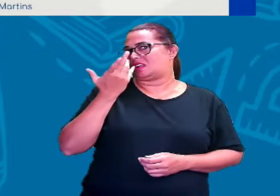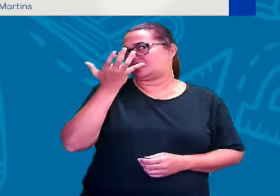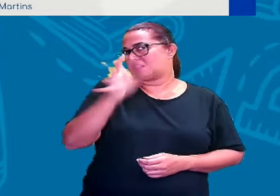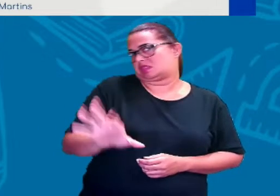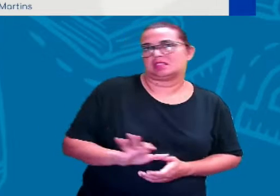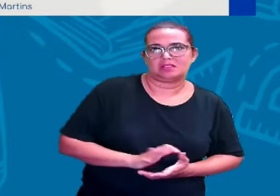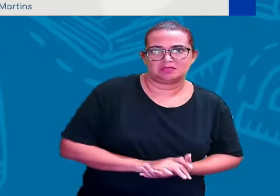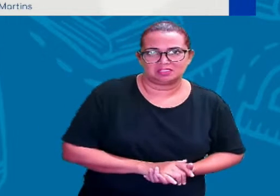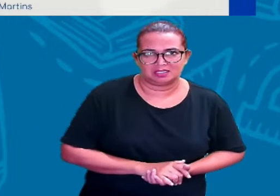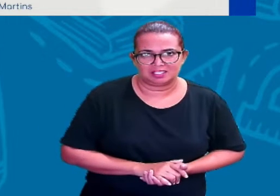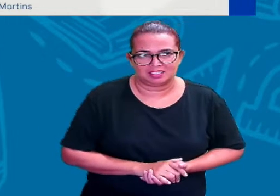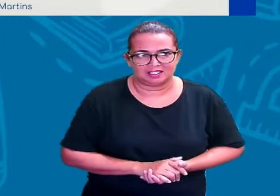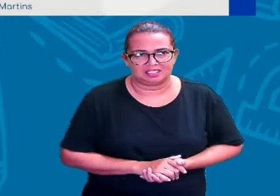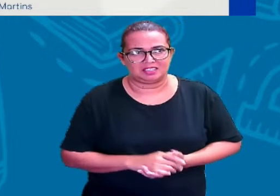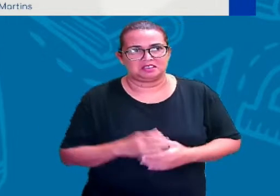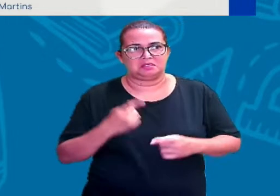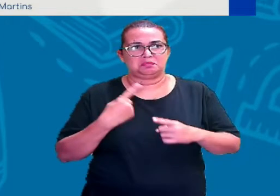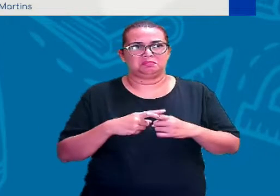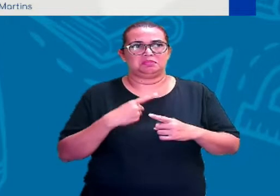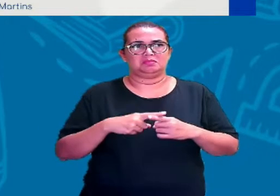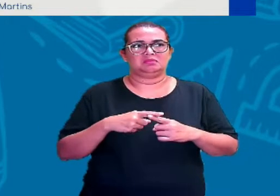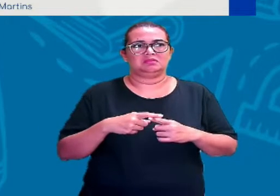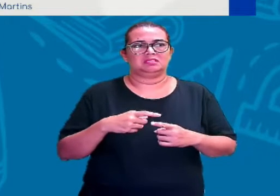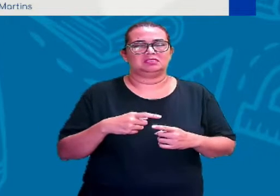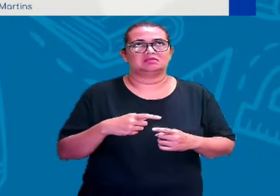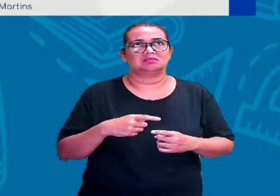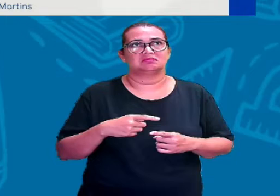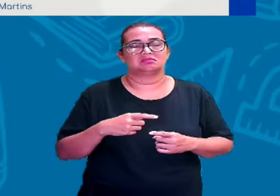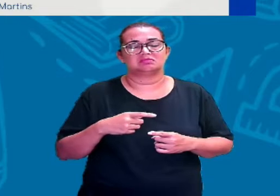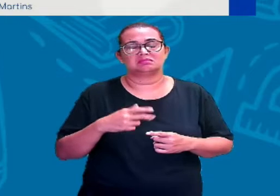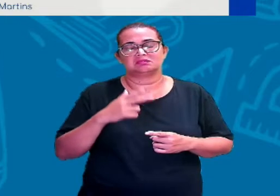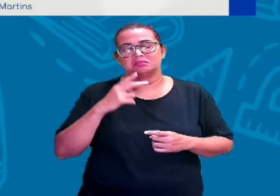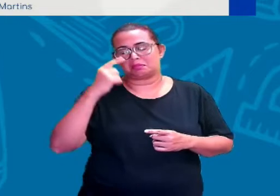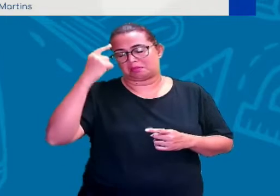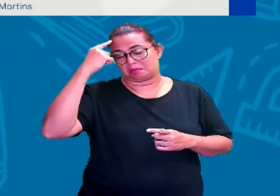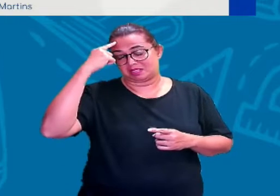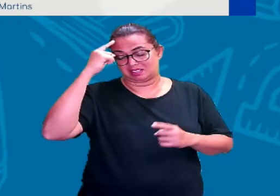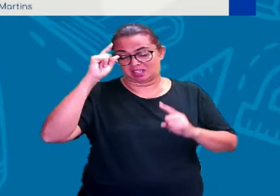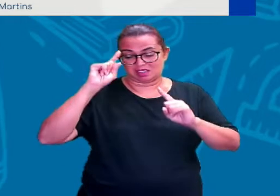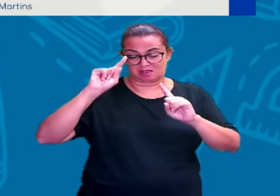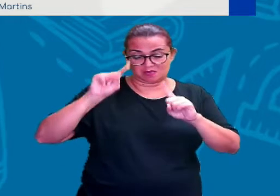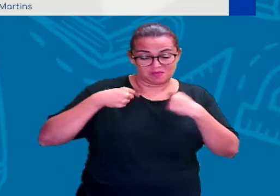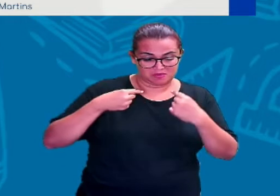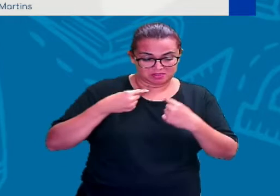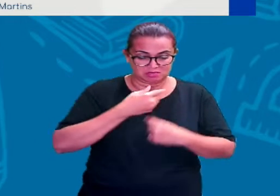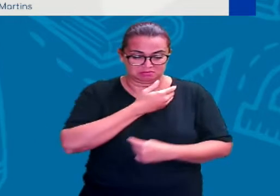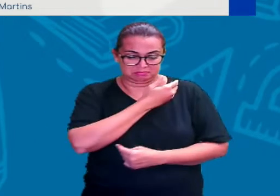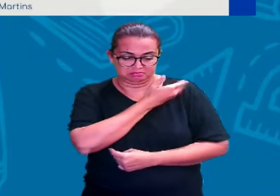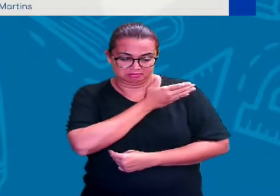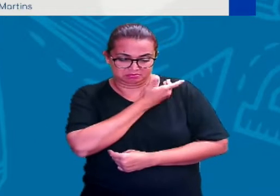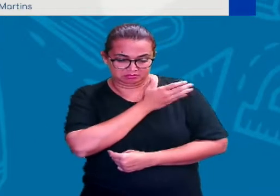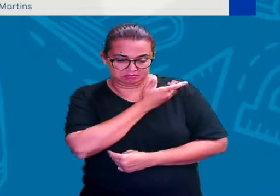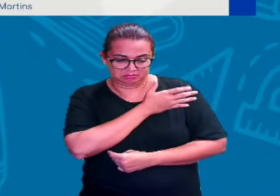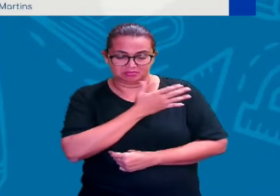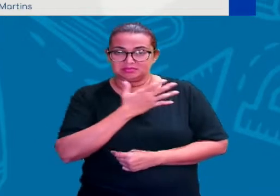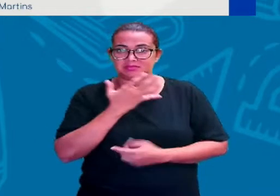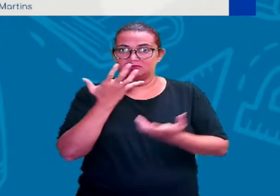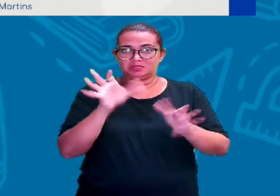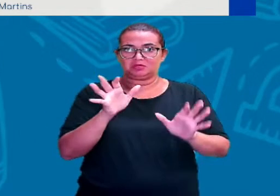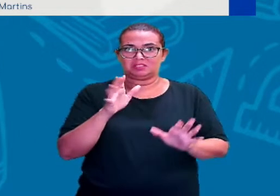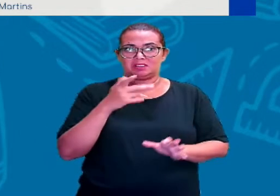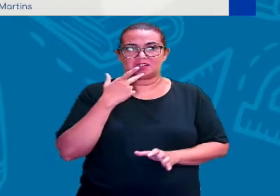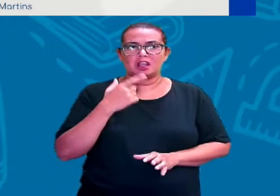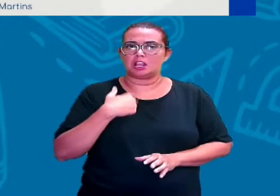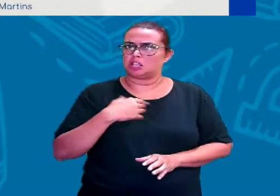Porque justamente elas sofrem com esse preconceito também. Né? E aí a gente não gosta de dizer. Eu